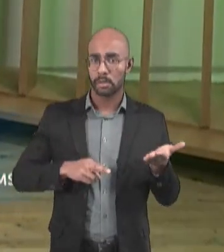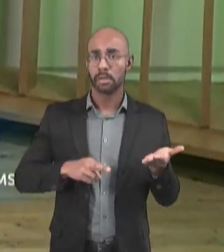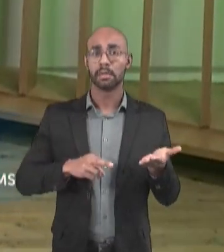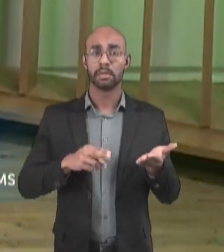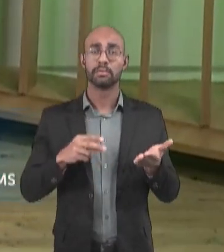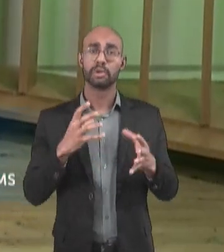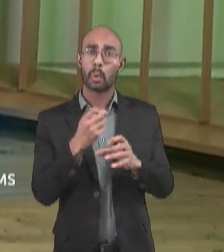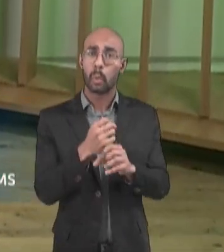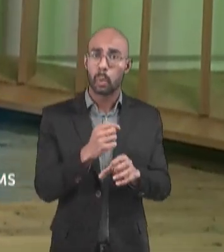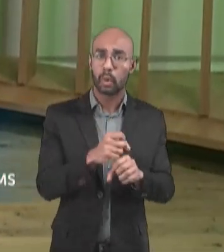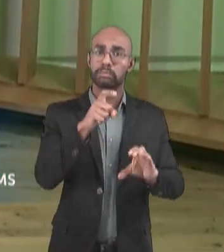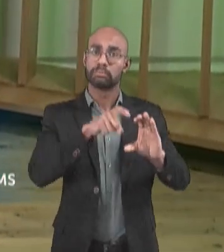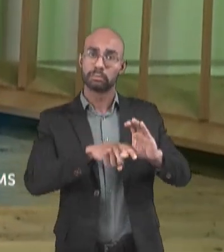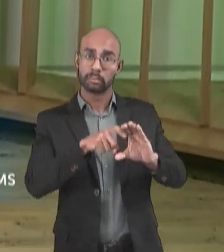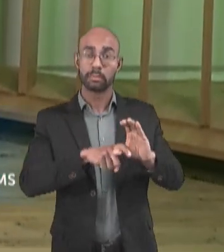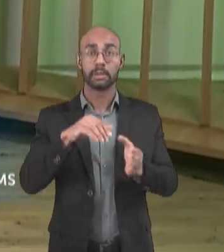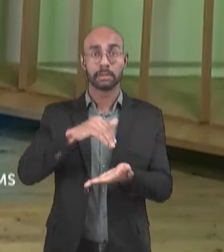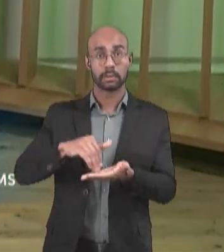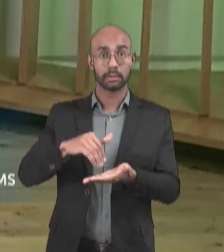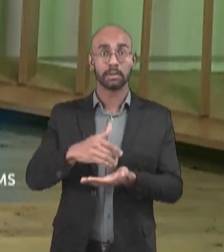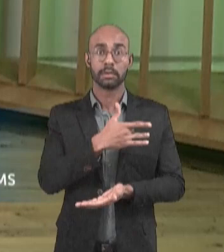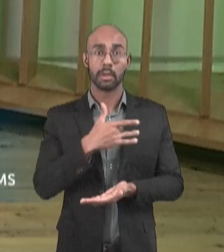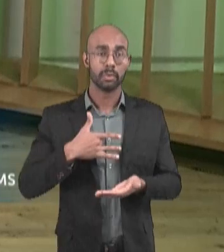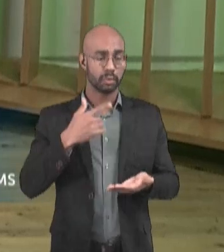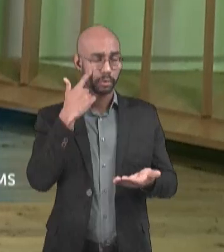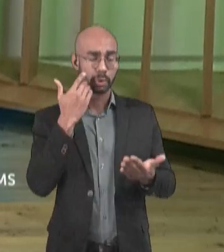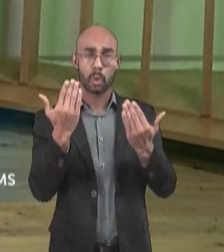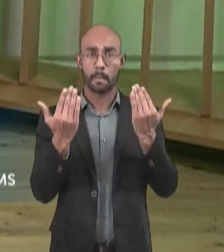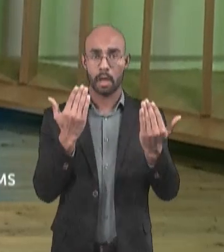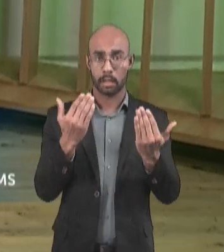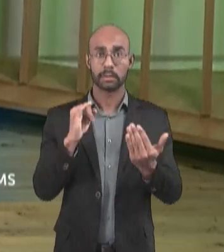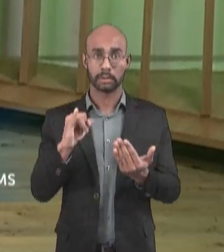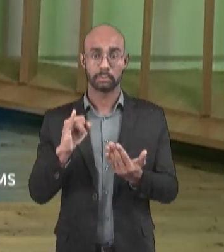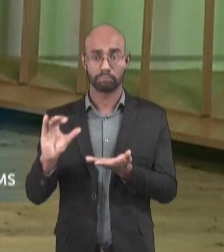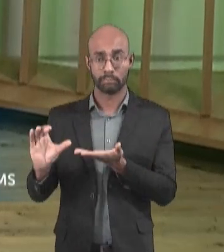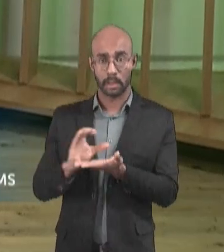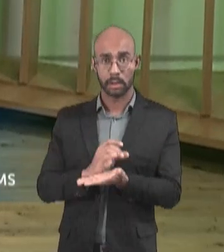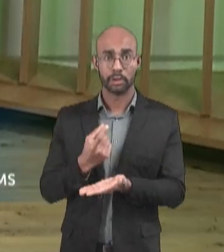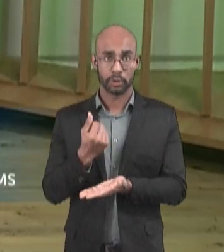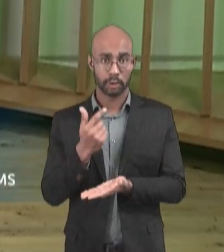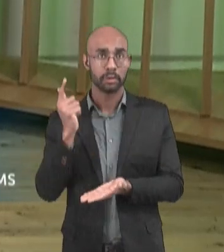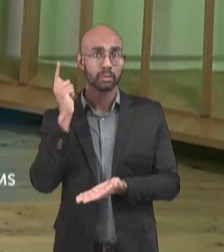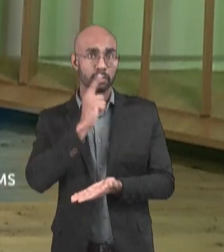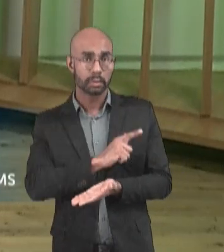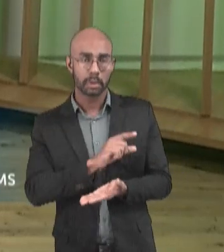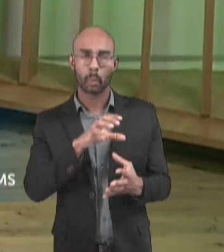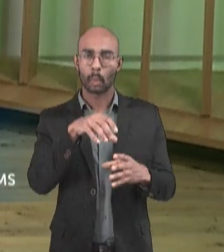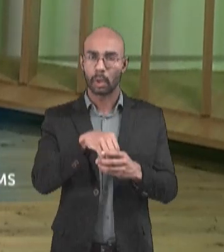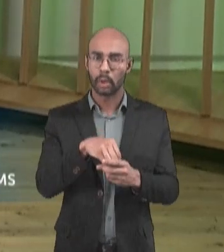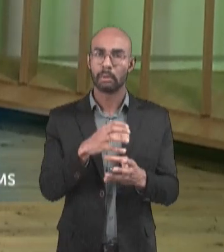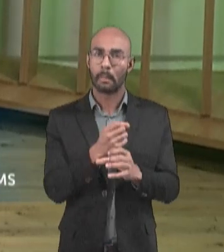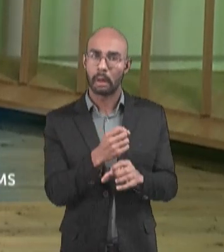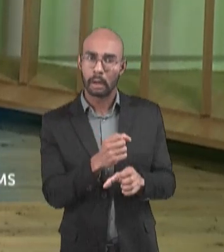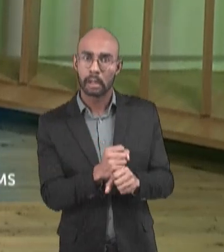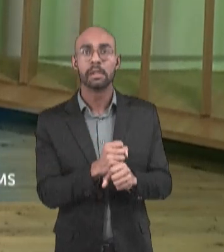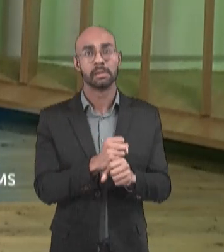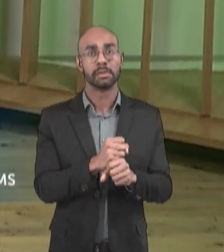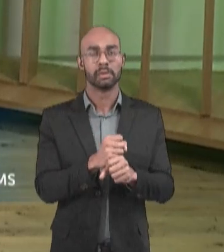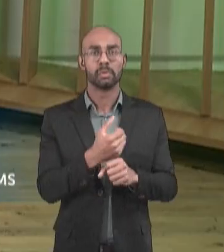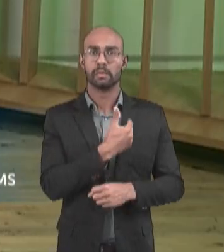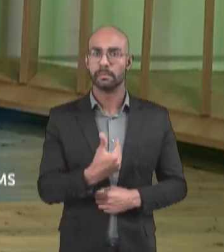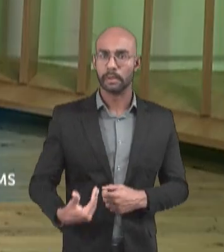contas, né, da Secretaria de Saúde e conferir se o dinheiro repassado está sendo usado, da União, dos estados,